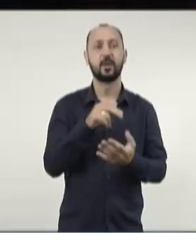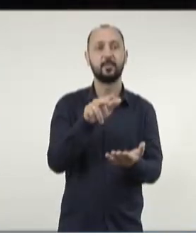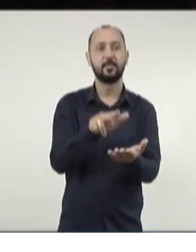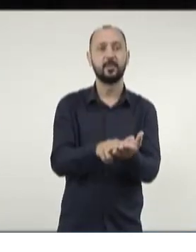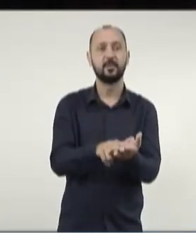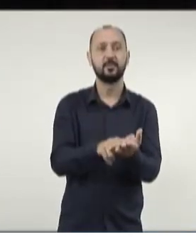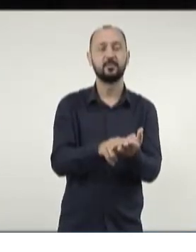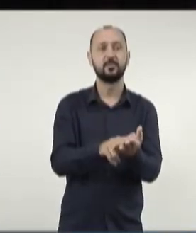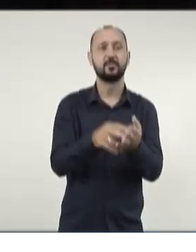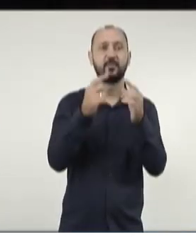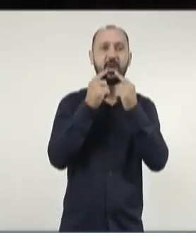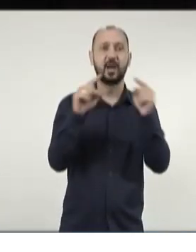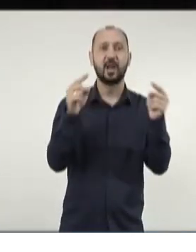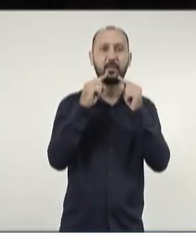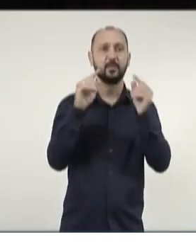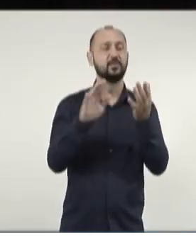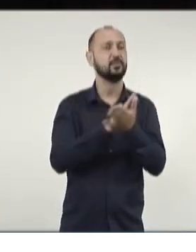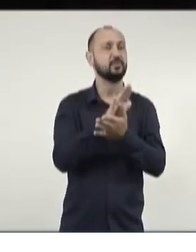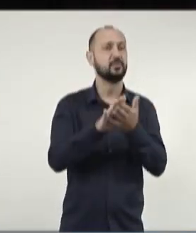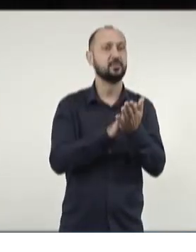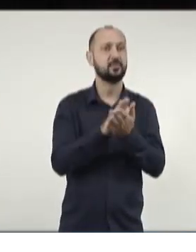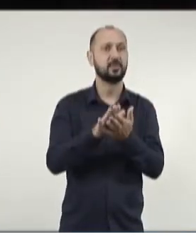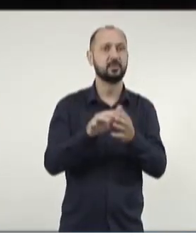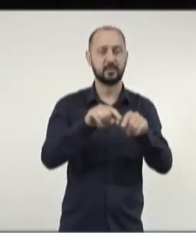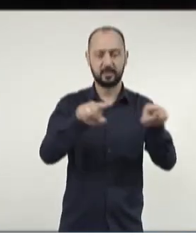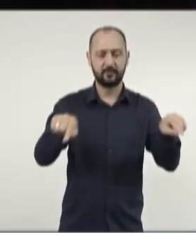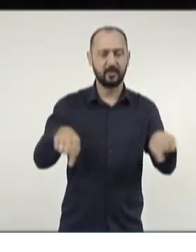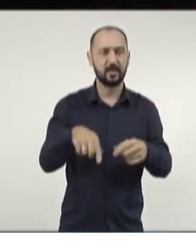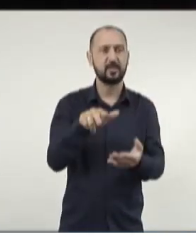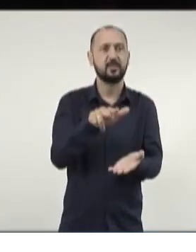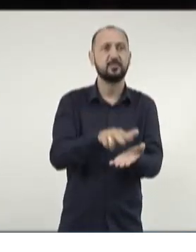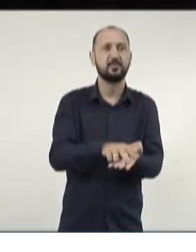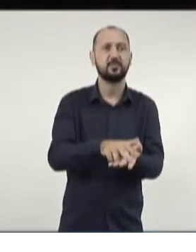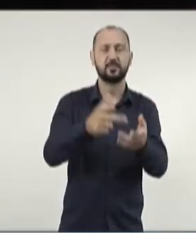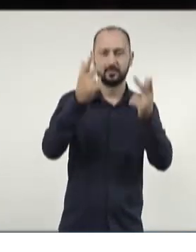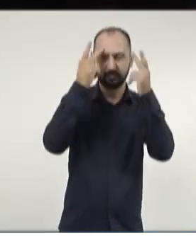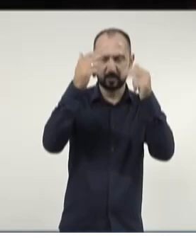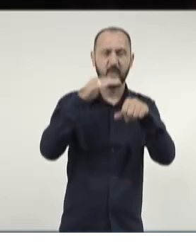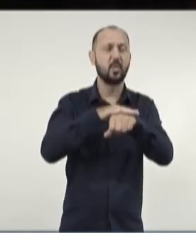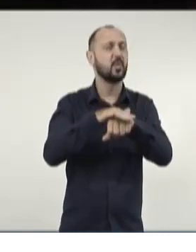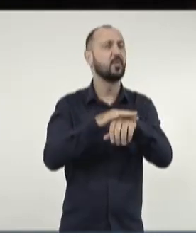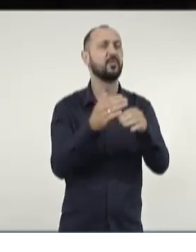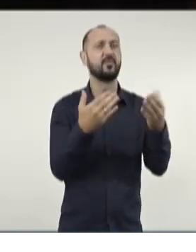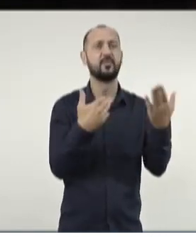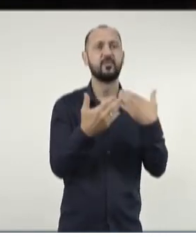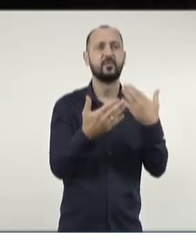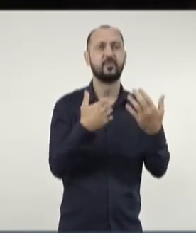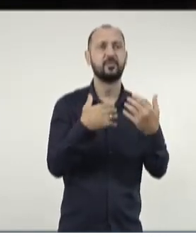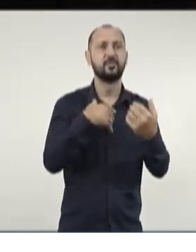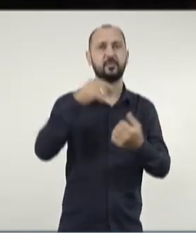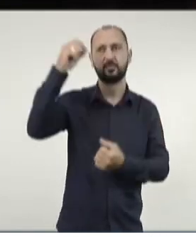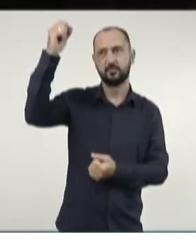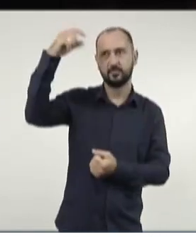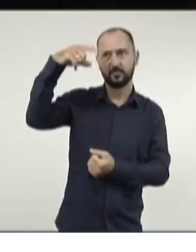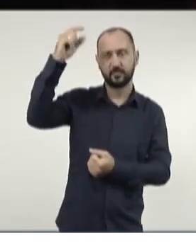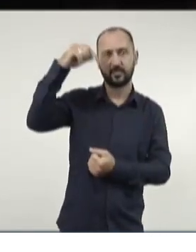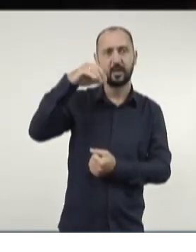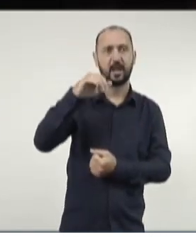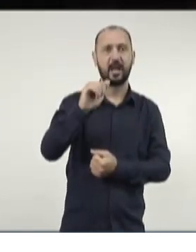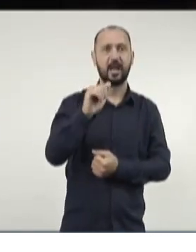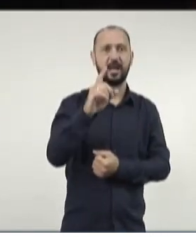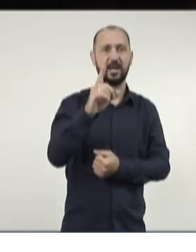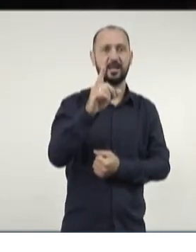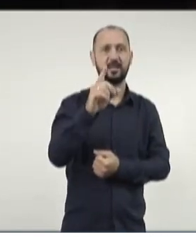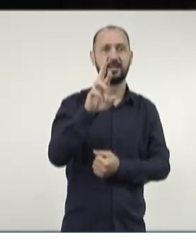estava queixando de nada, ela estava na sala de emergência, plena, conversando, com noradrenalina, dose baixa,